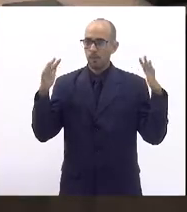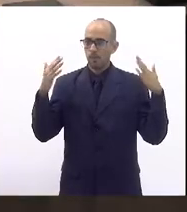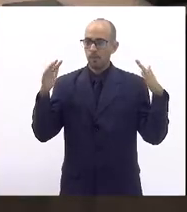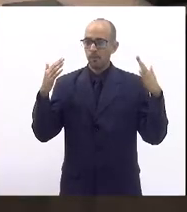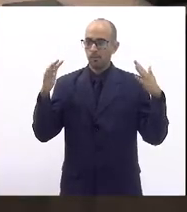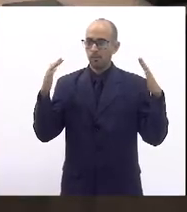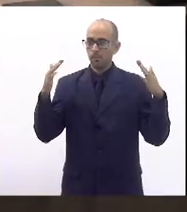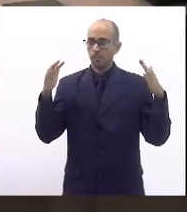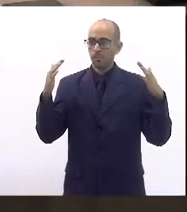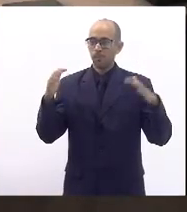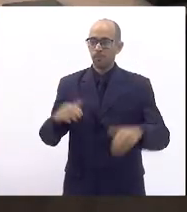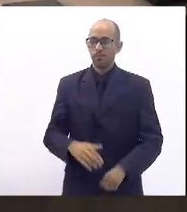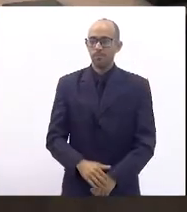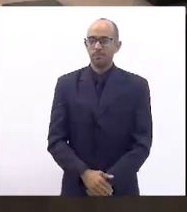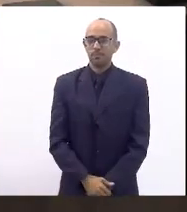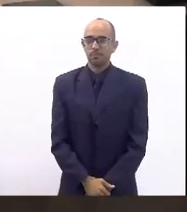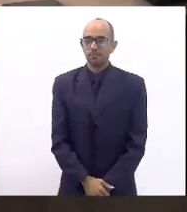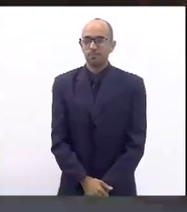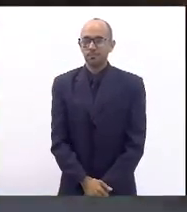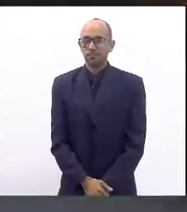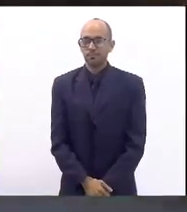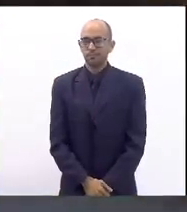E aí